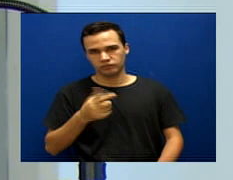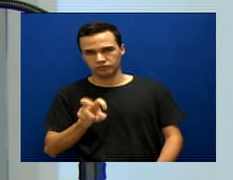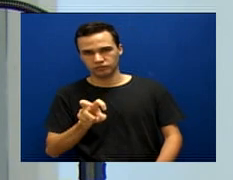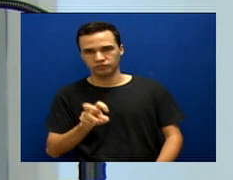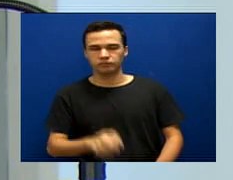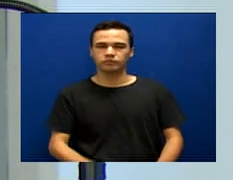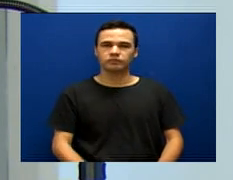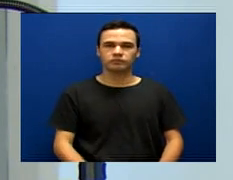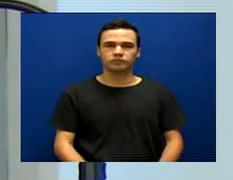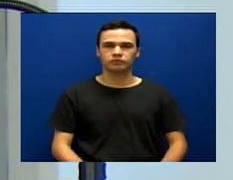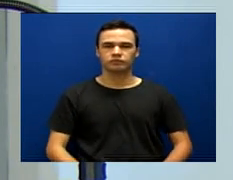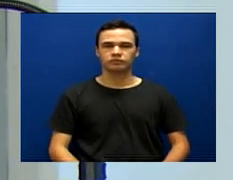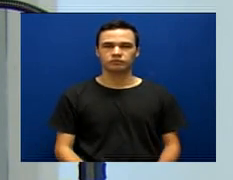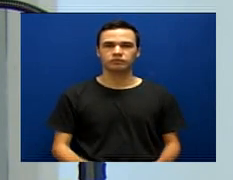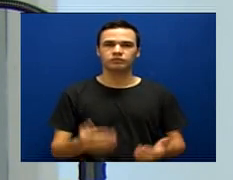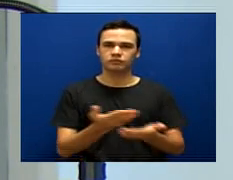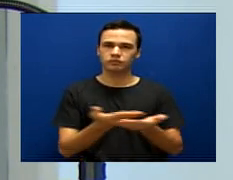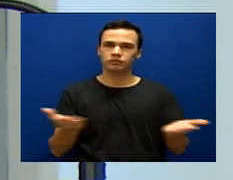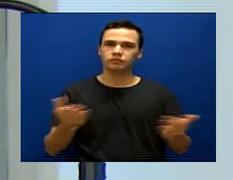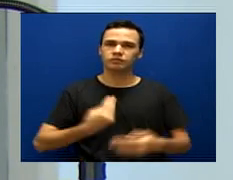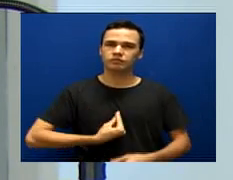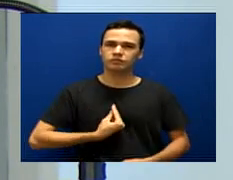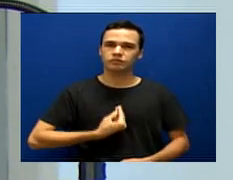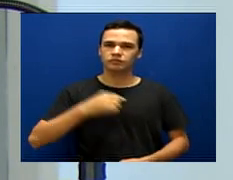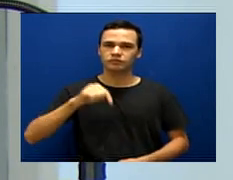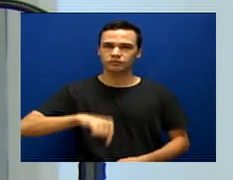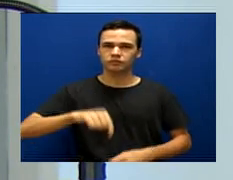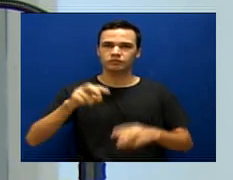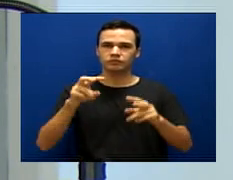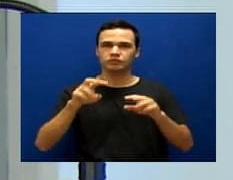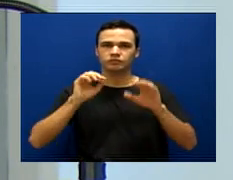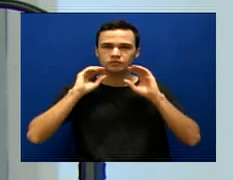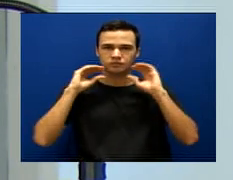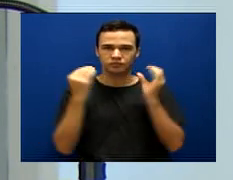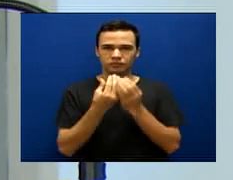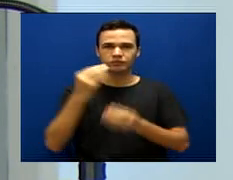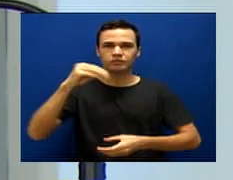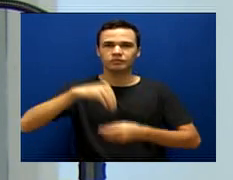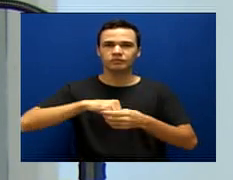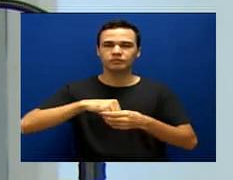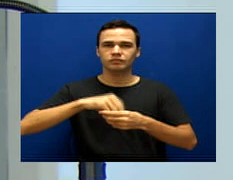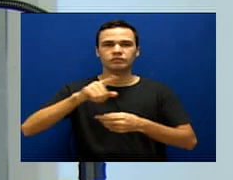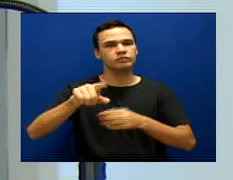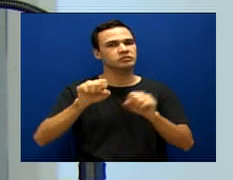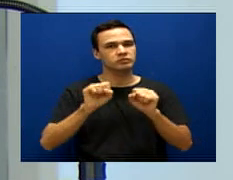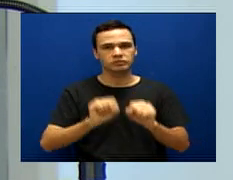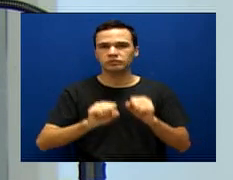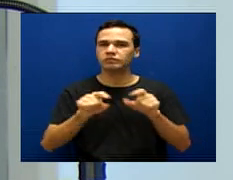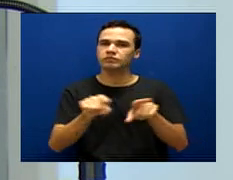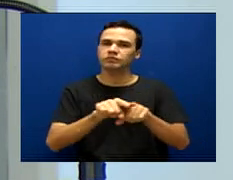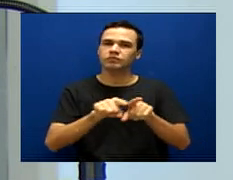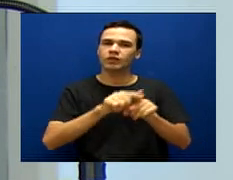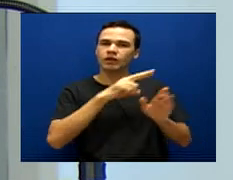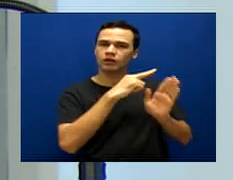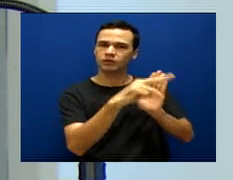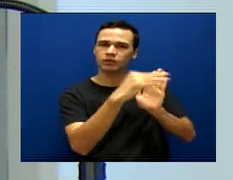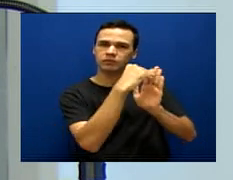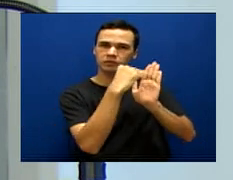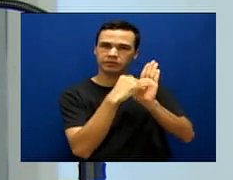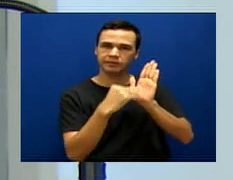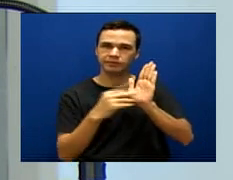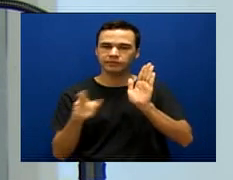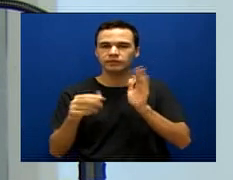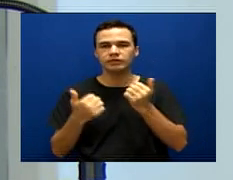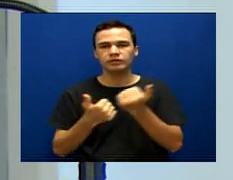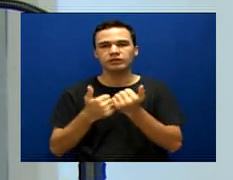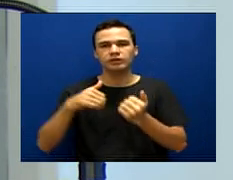99114-2625. Quem está aqui nas galerias, no plenário da Câmara Municipal, pode fazer inscrição para sua pergunta com o